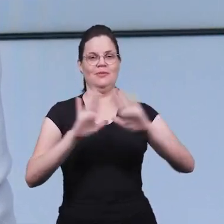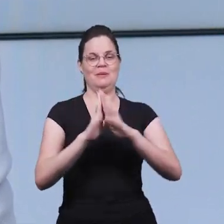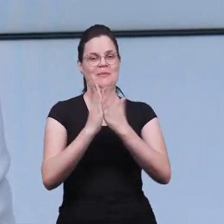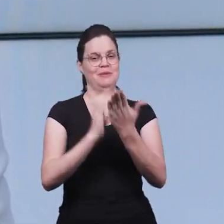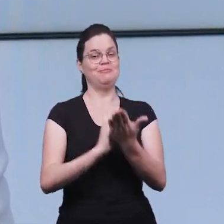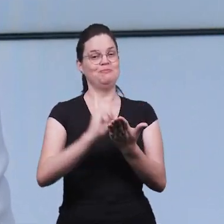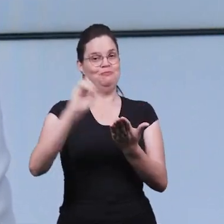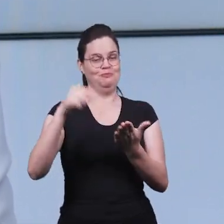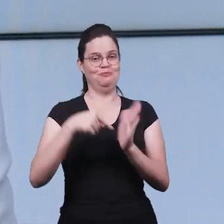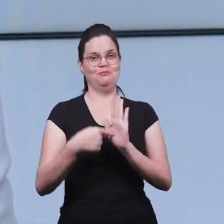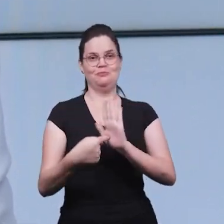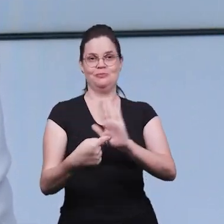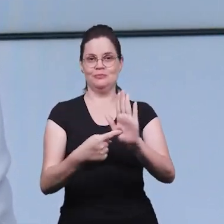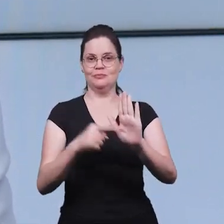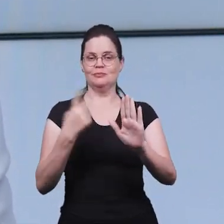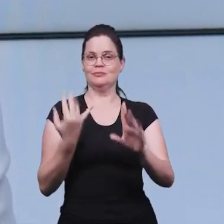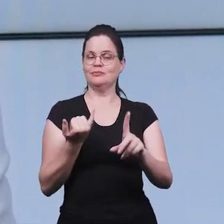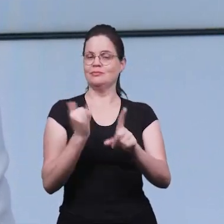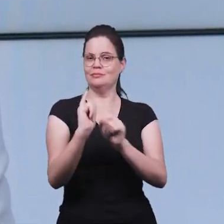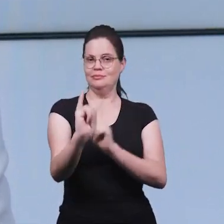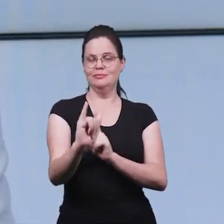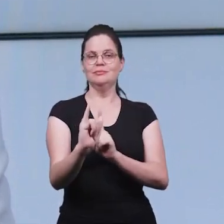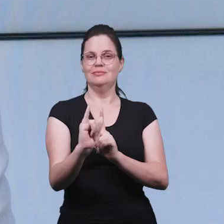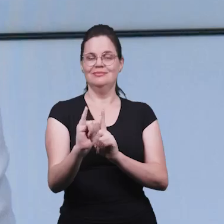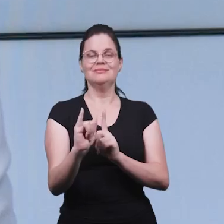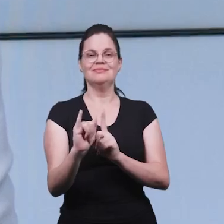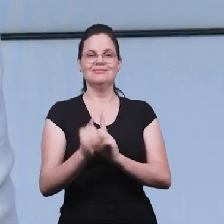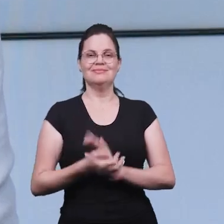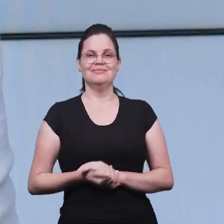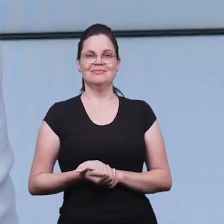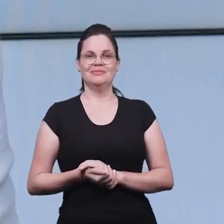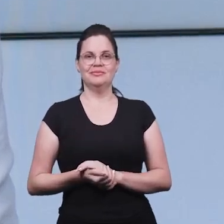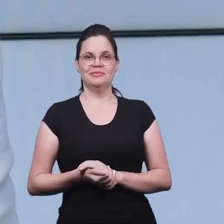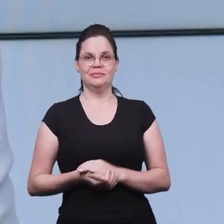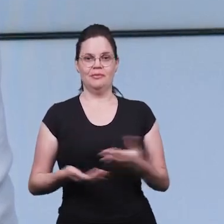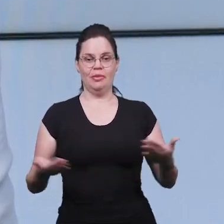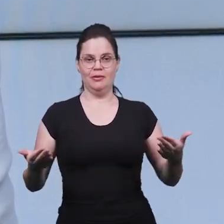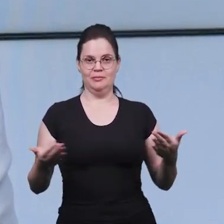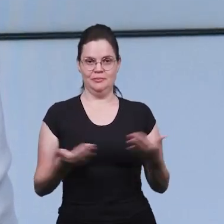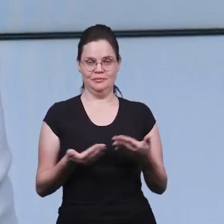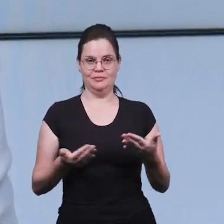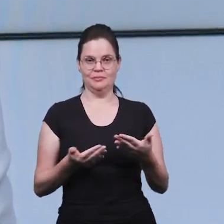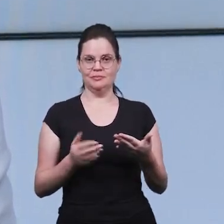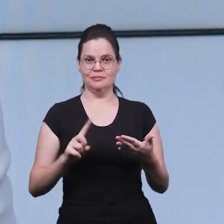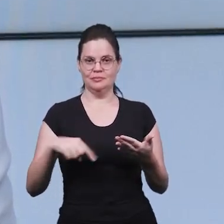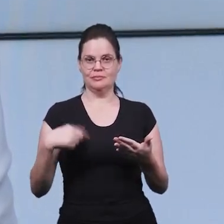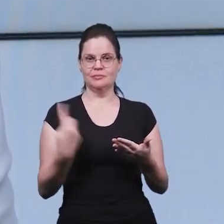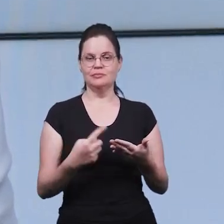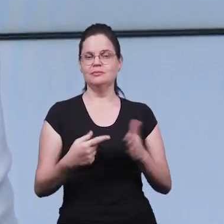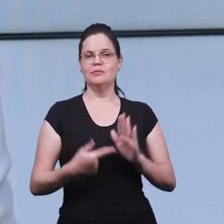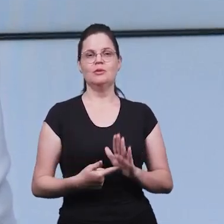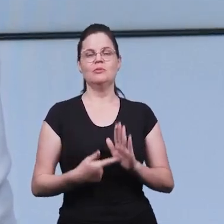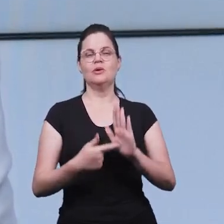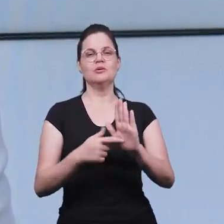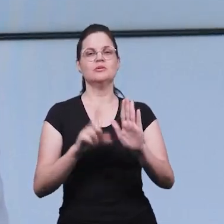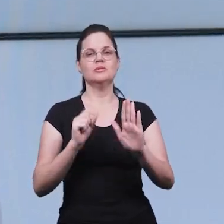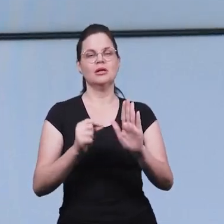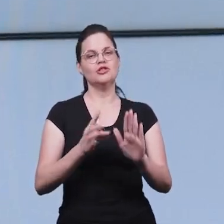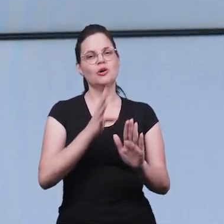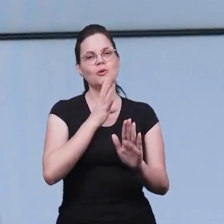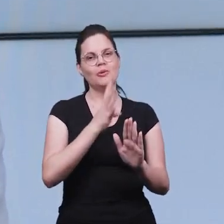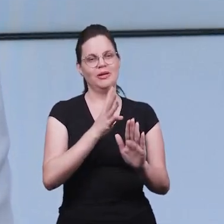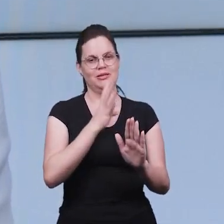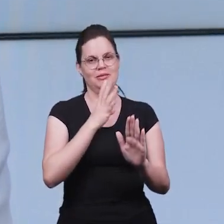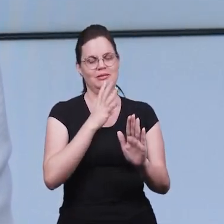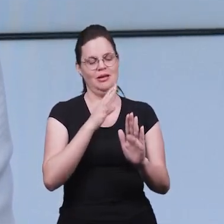temas bíblicos, temas proféticos e, a partir desta abordagem, dando a você a oportunidade